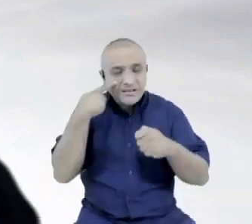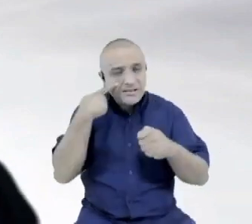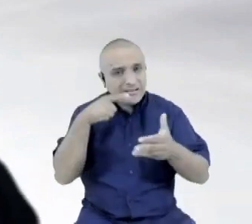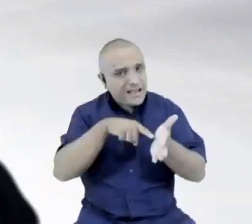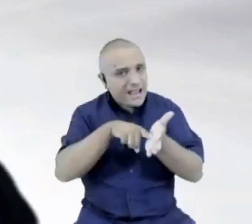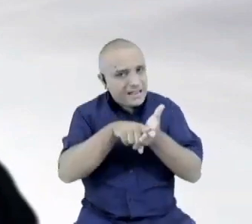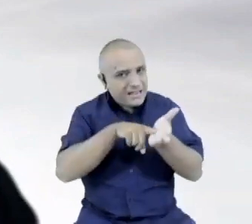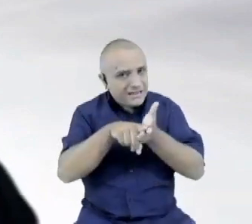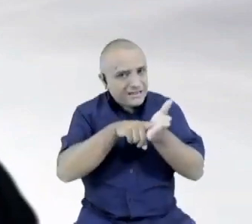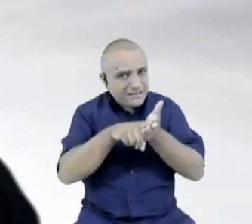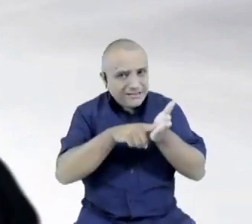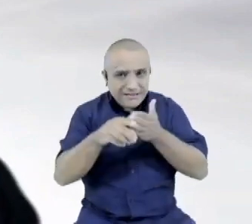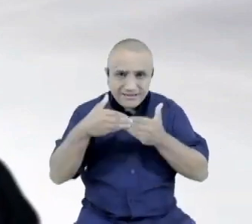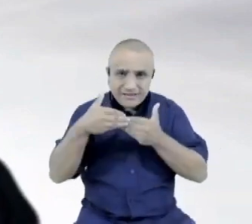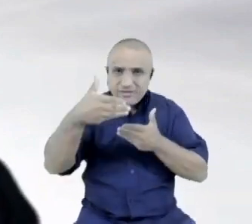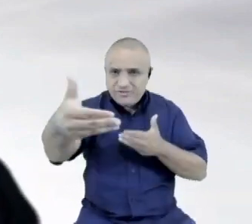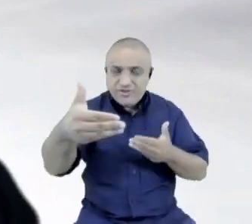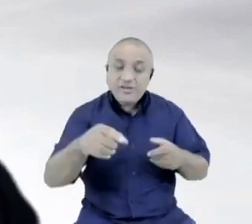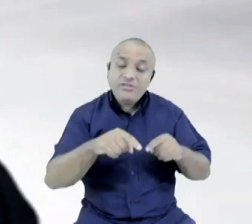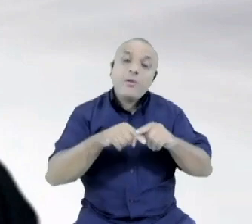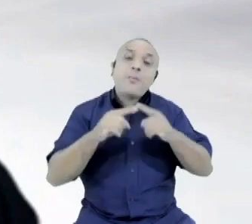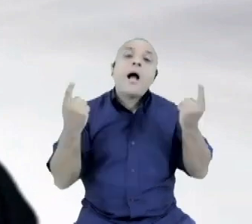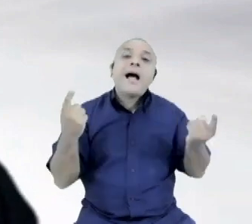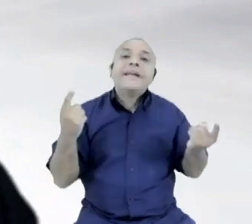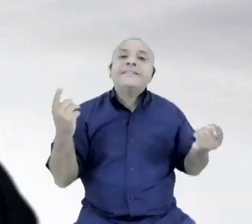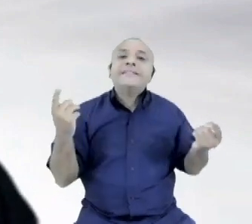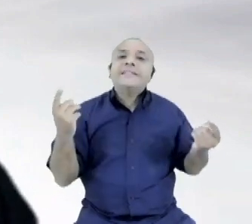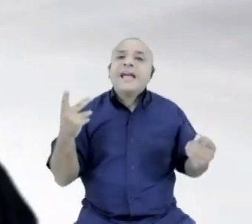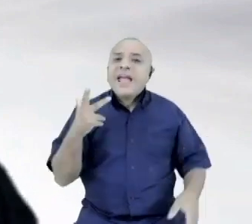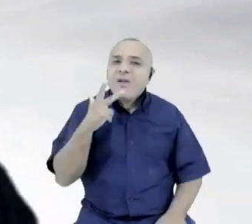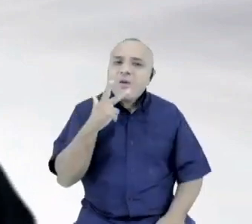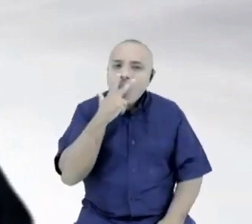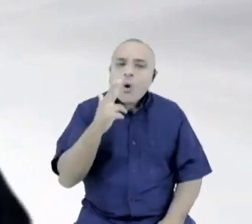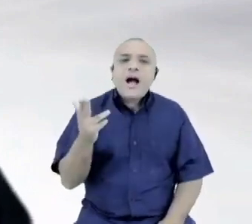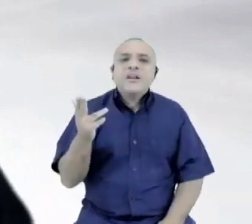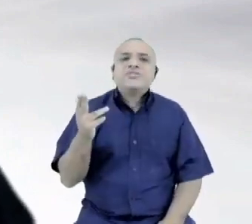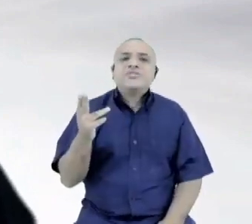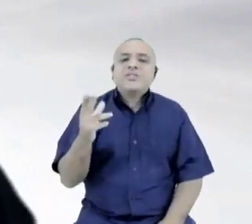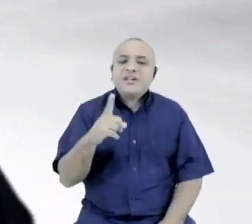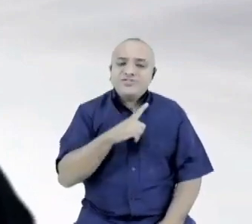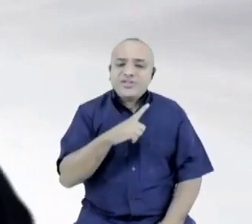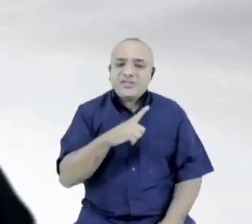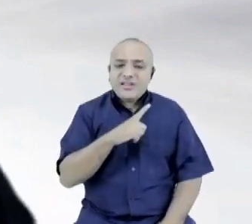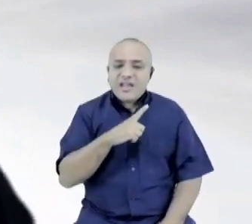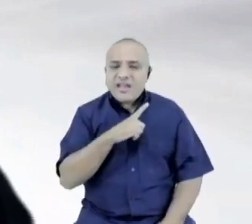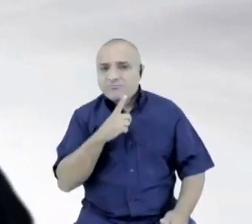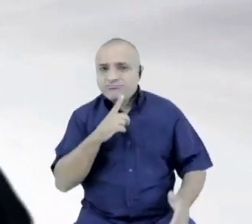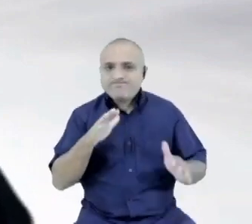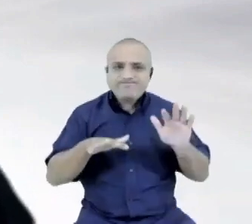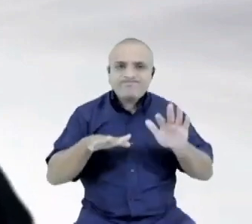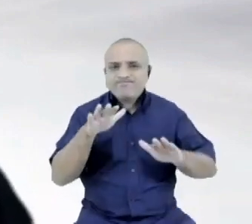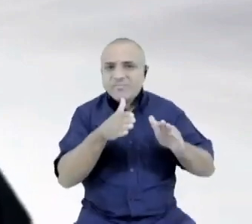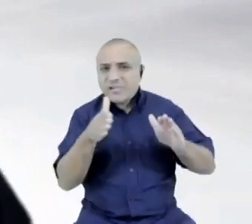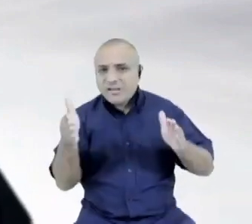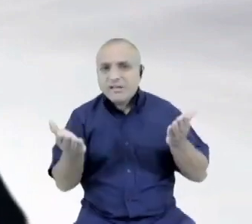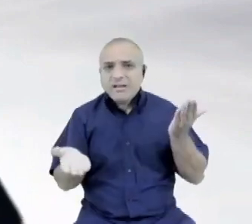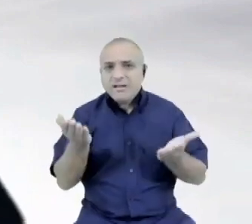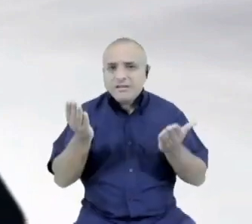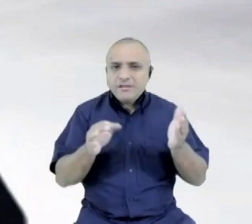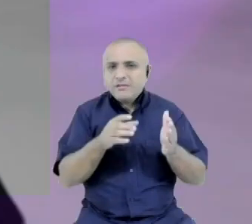analisado de agora em diante. Mas eu acho que a gente tem alguns balizadores aí que equilibram esse